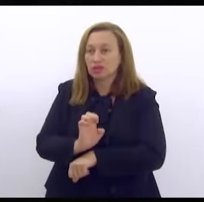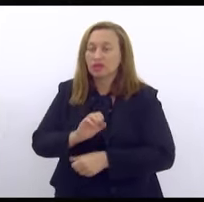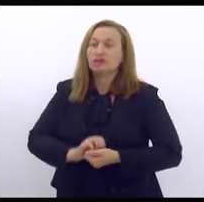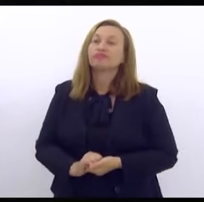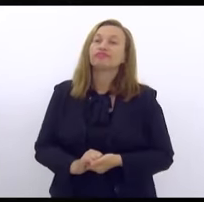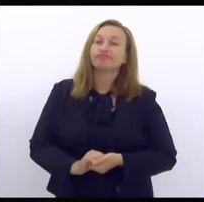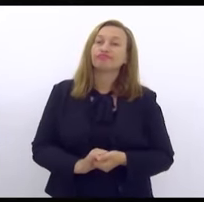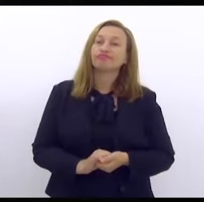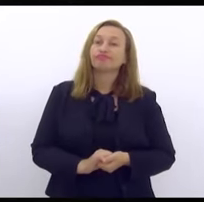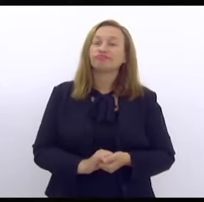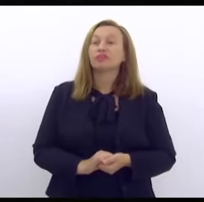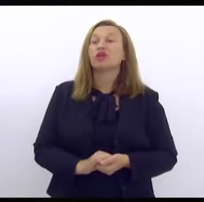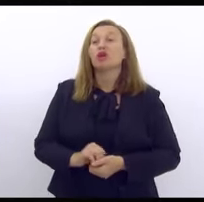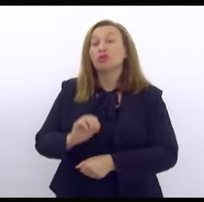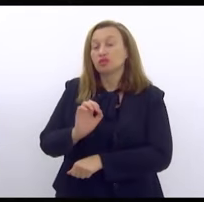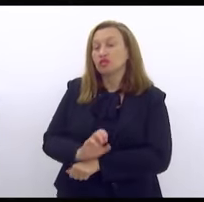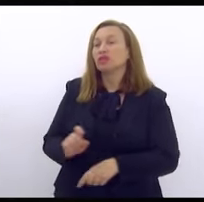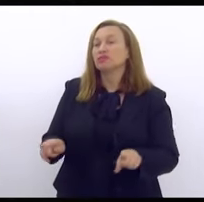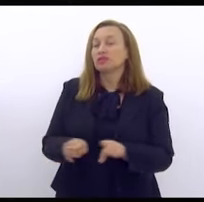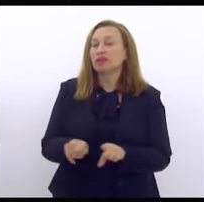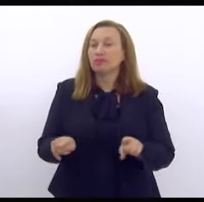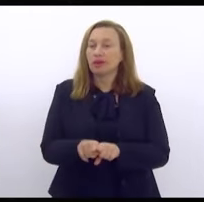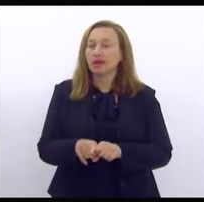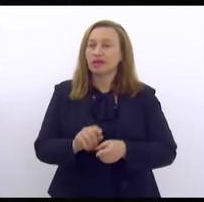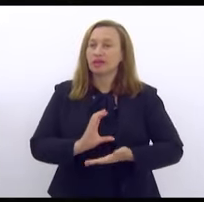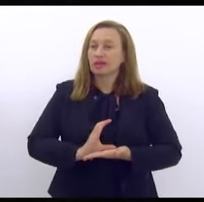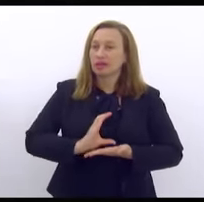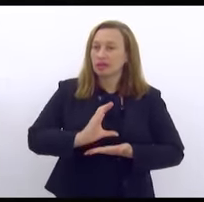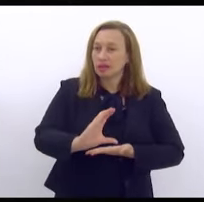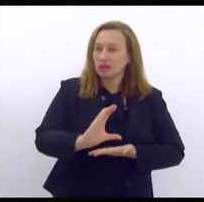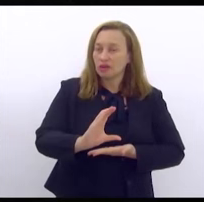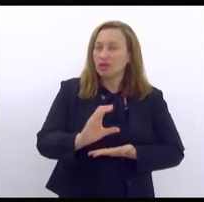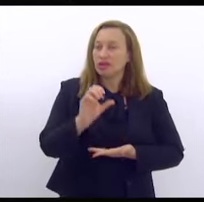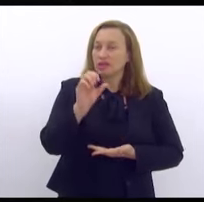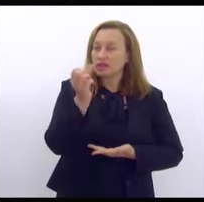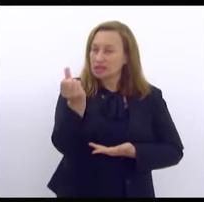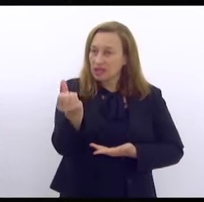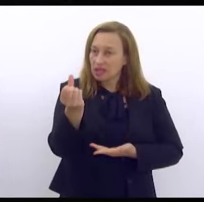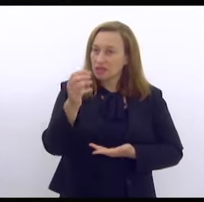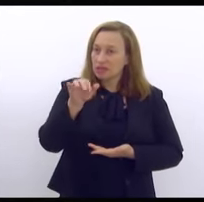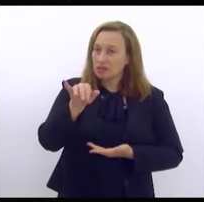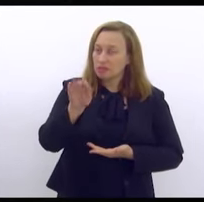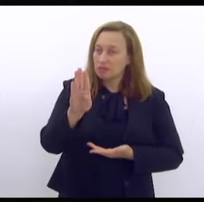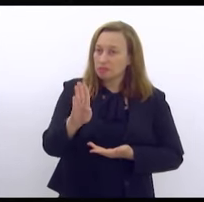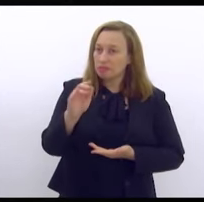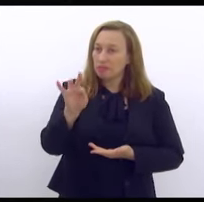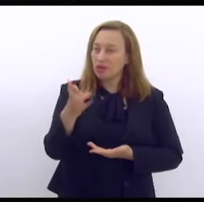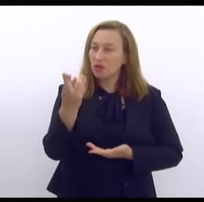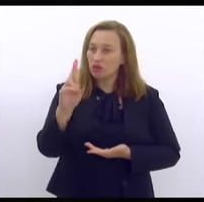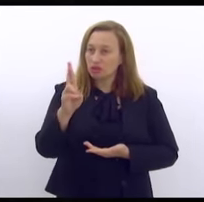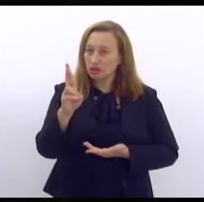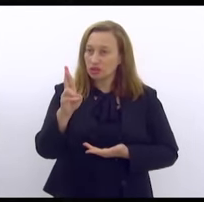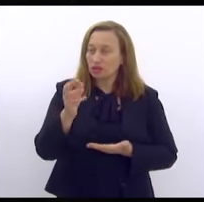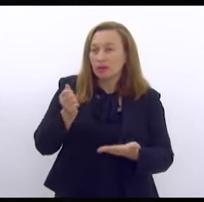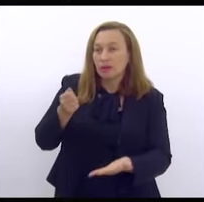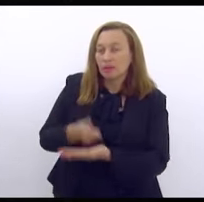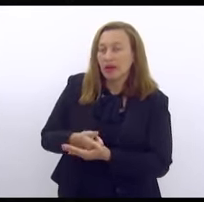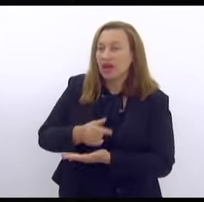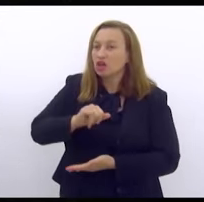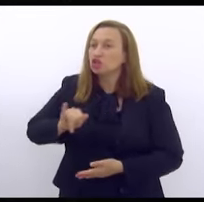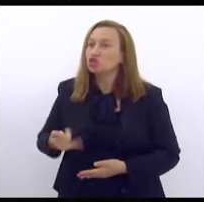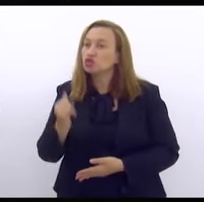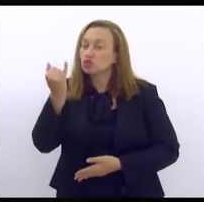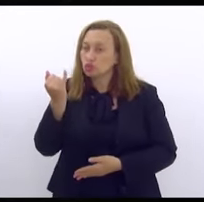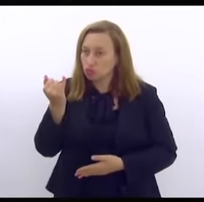além disso, o Estado ainda vai destinar 6 bilhões de reais em 2024 para pagar juros